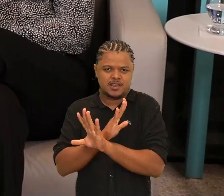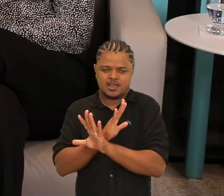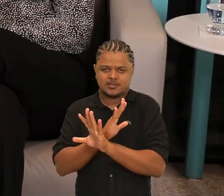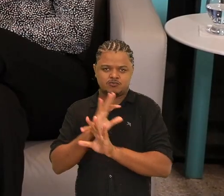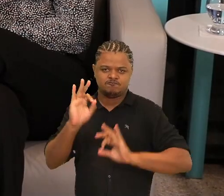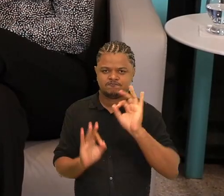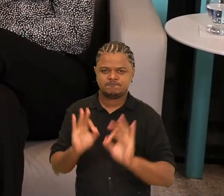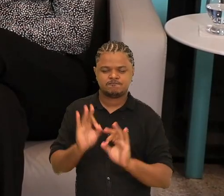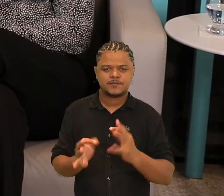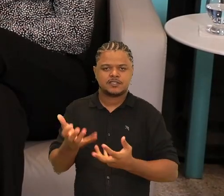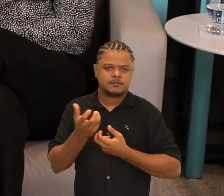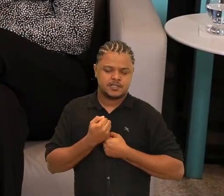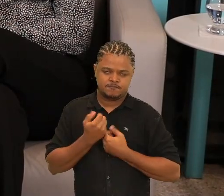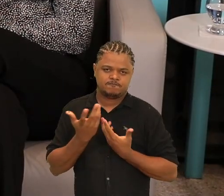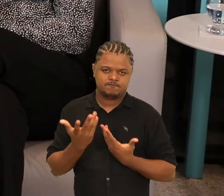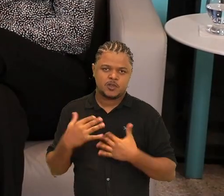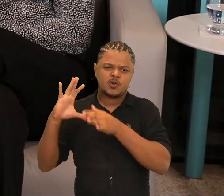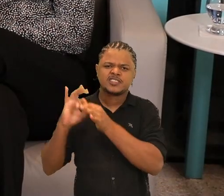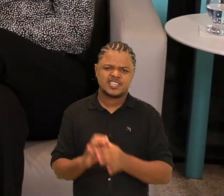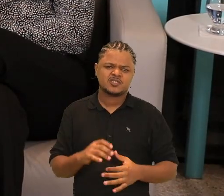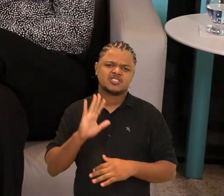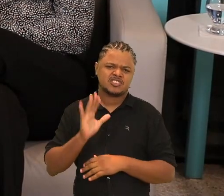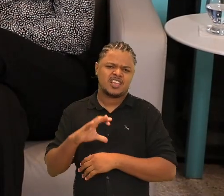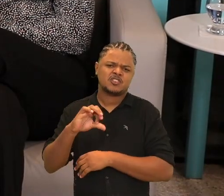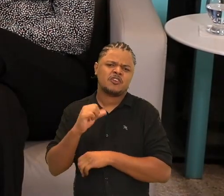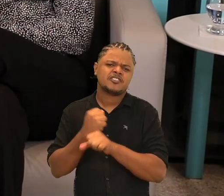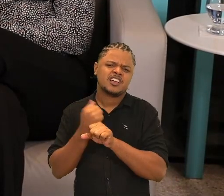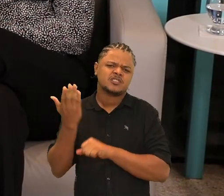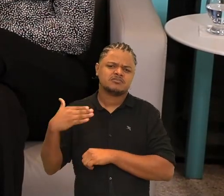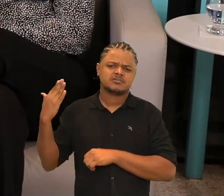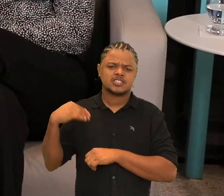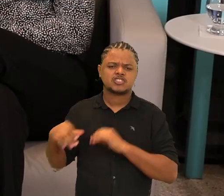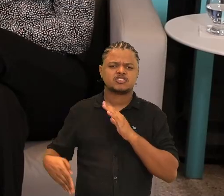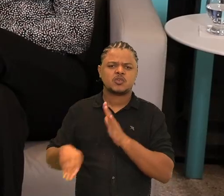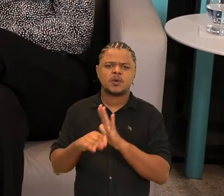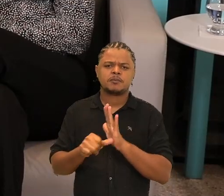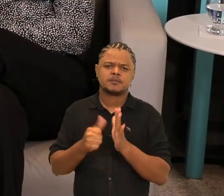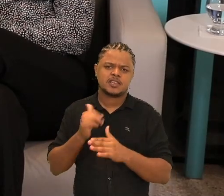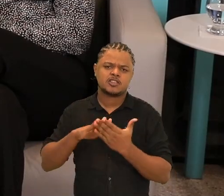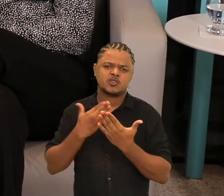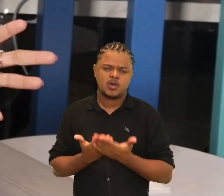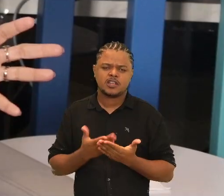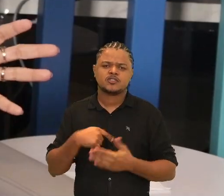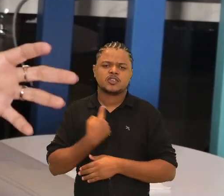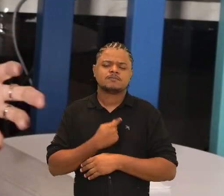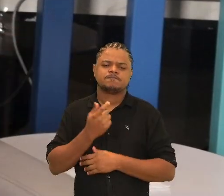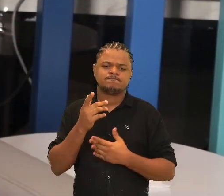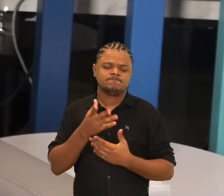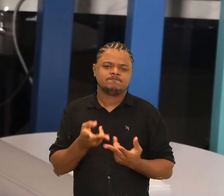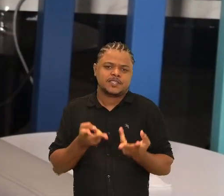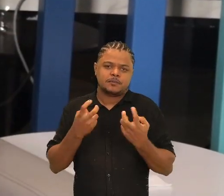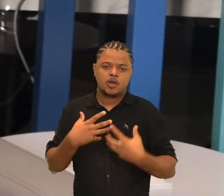É um contexto de aí 9 anos atrás. Quando ele chegou na primeira escola, a gente até percebeu uma